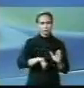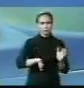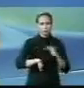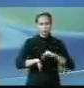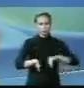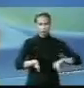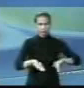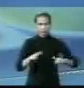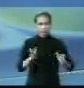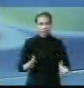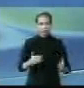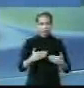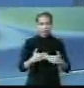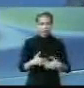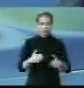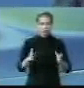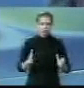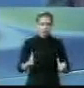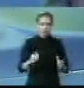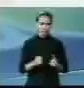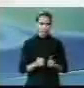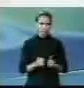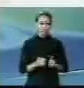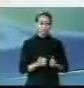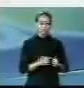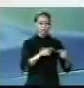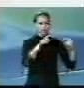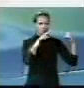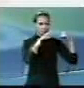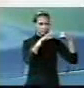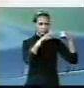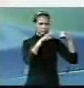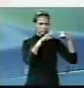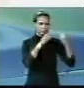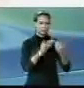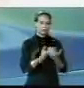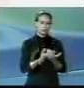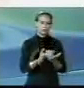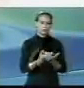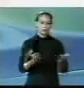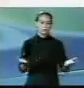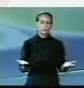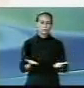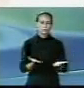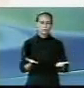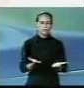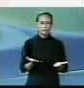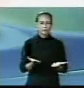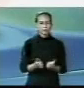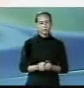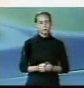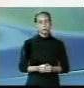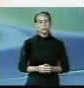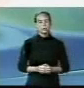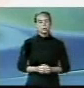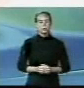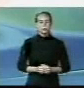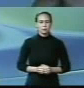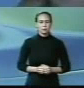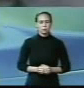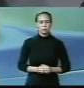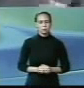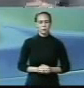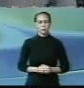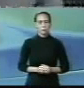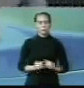e combinado com o da aula de hoje, né, Carlos? Que nós vamos falar que é o proxy, né? Exatamente. O proxy. Bom, já que o Evandro se apresentou,